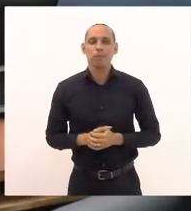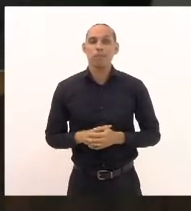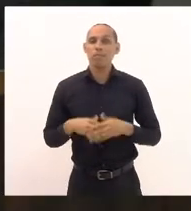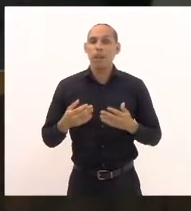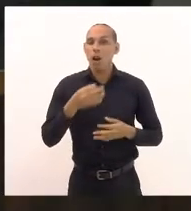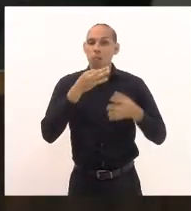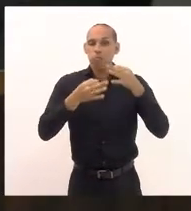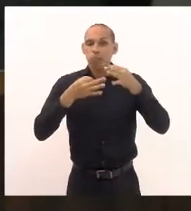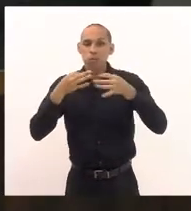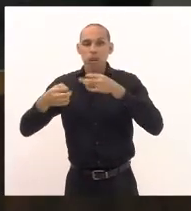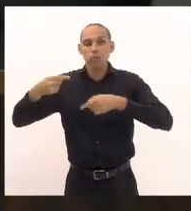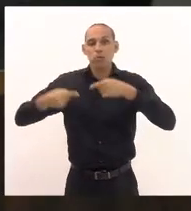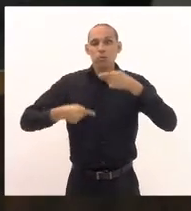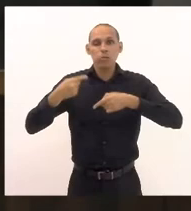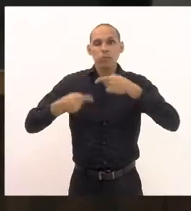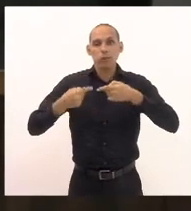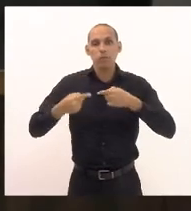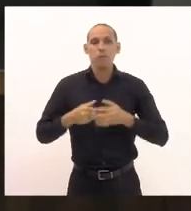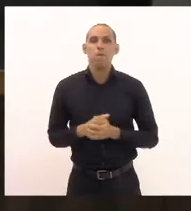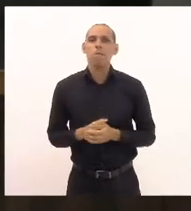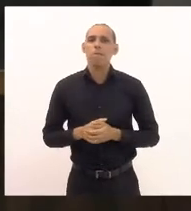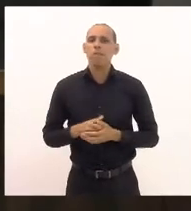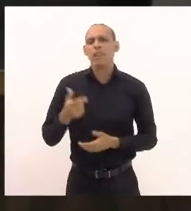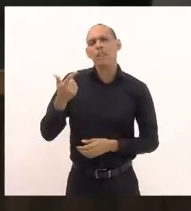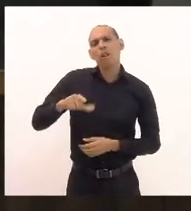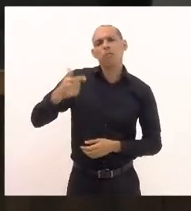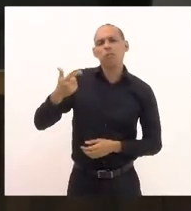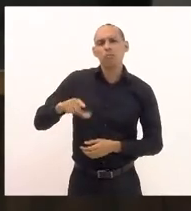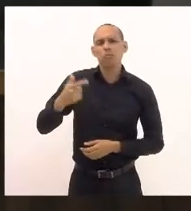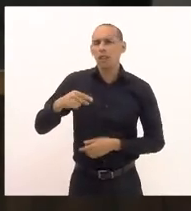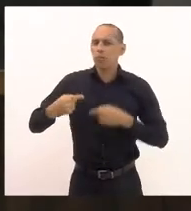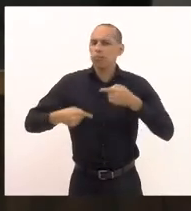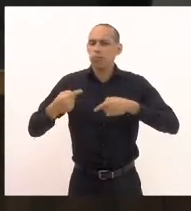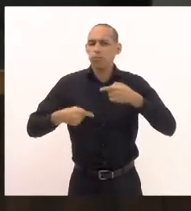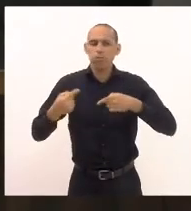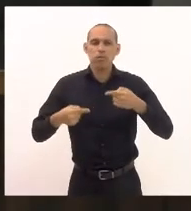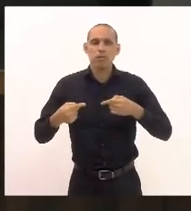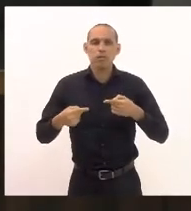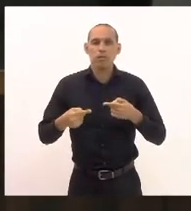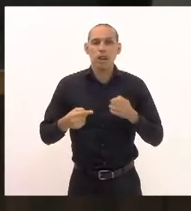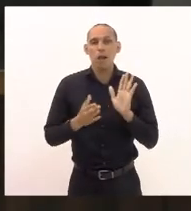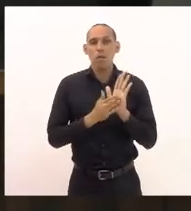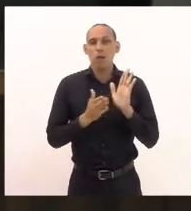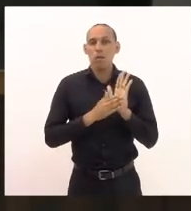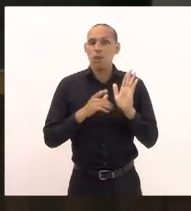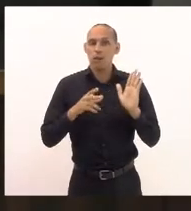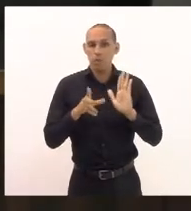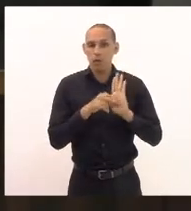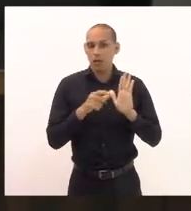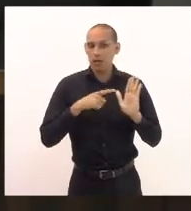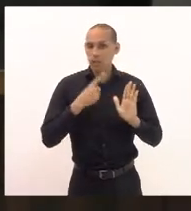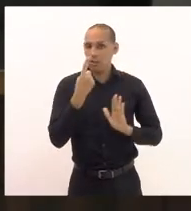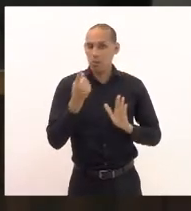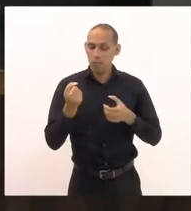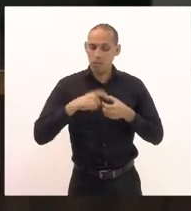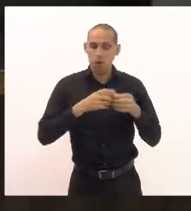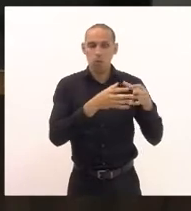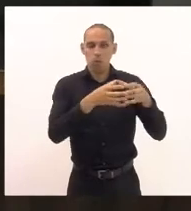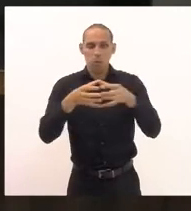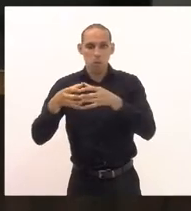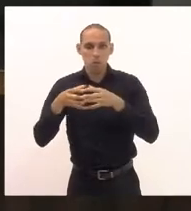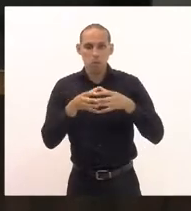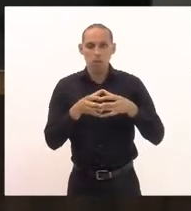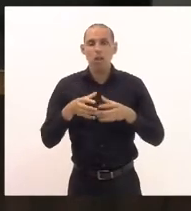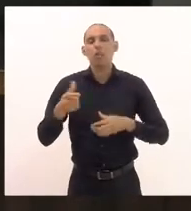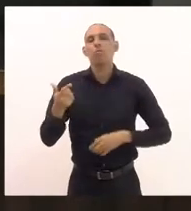pareceres emitidos em discussão. Não havendo quem queira discutir, encerra a discussão. O presente proposta recebeu uma emenda e retorna às comissões. Nada